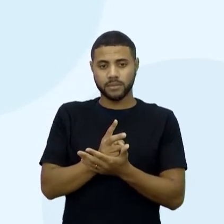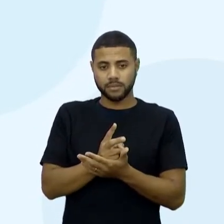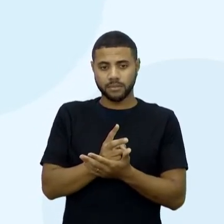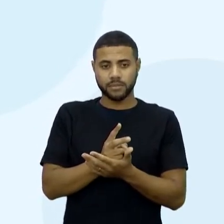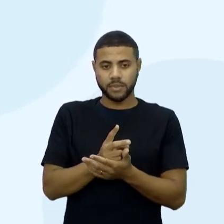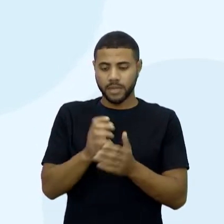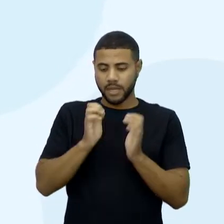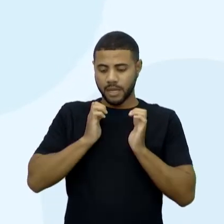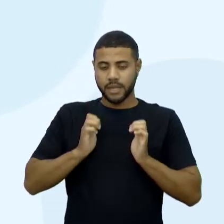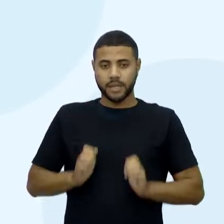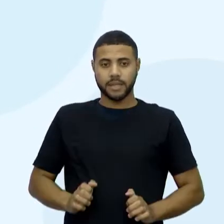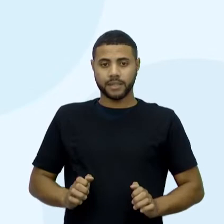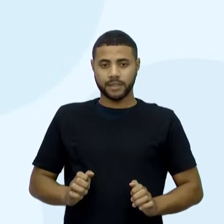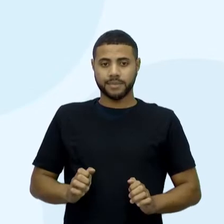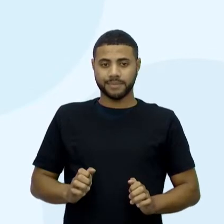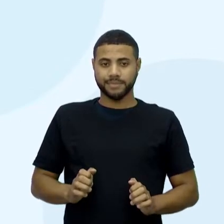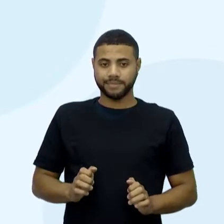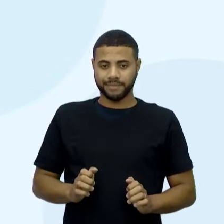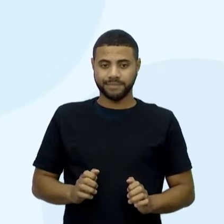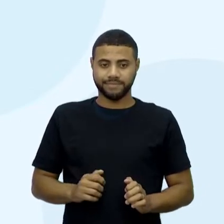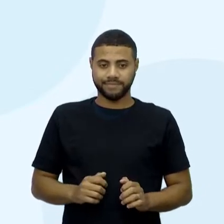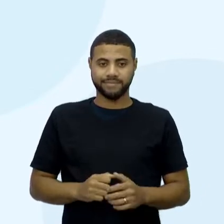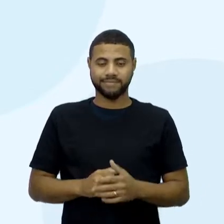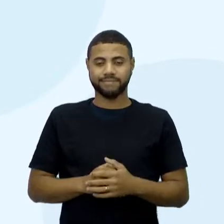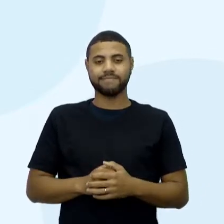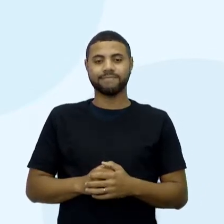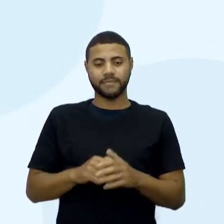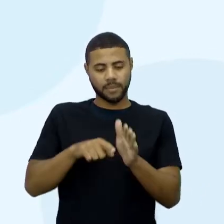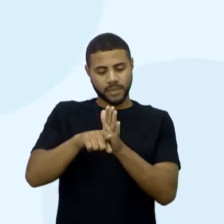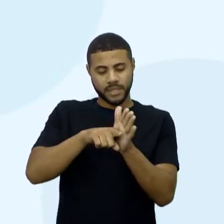padrões éticos na medicina e nas